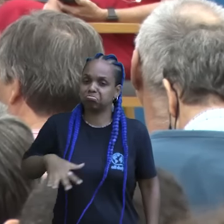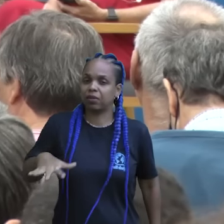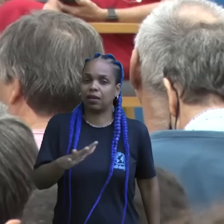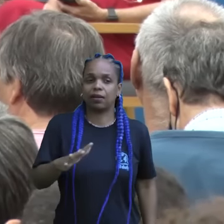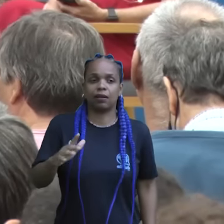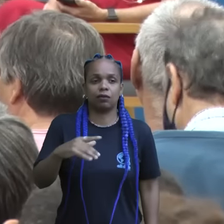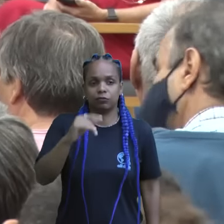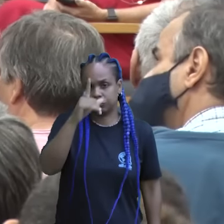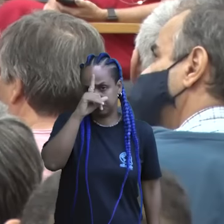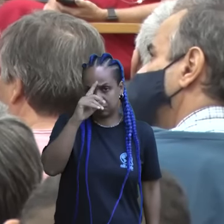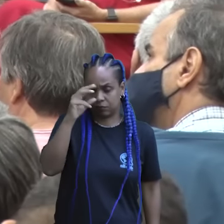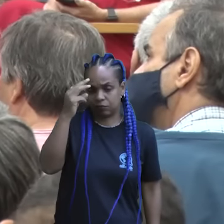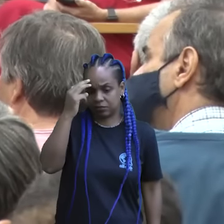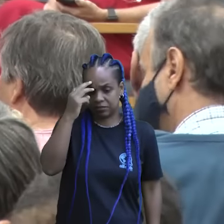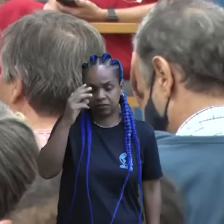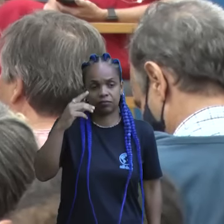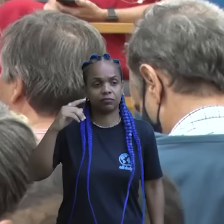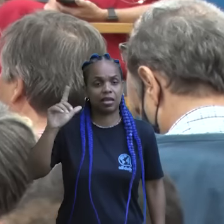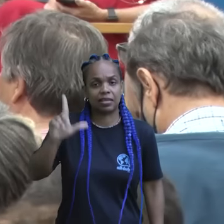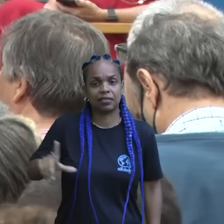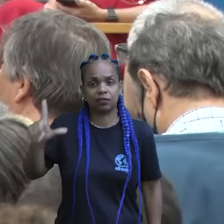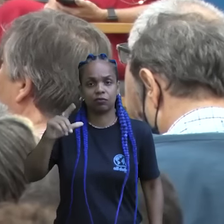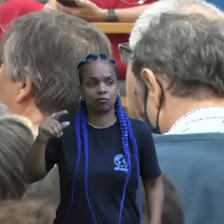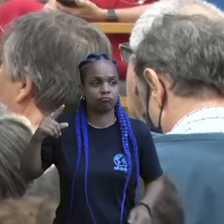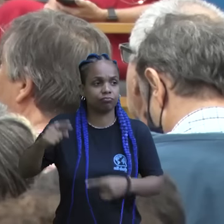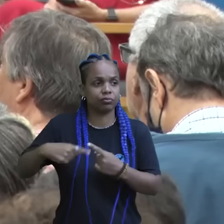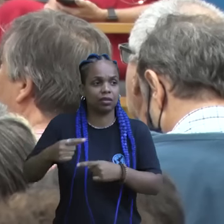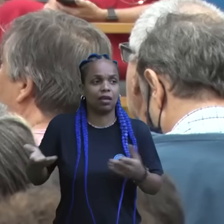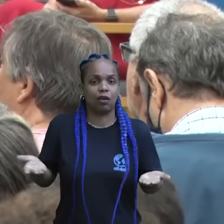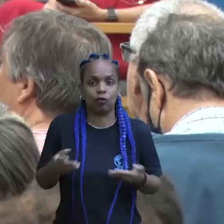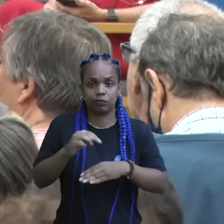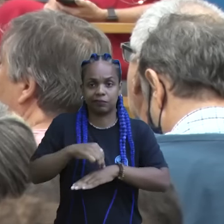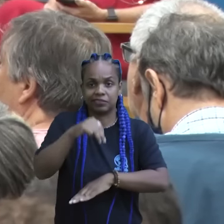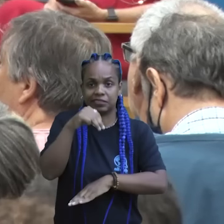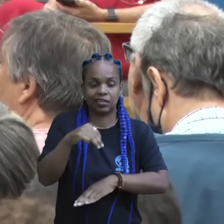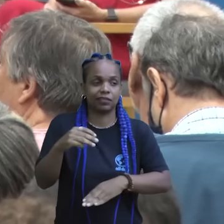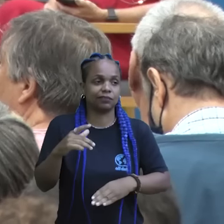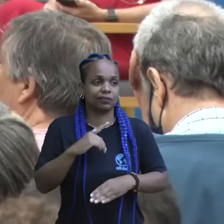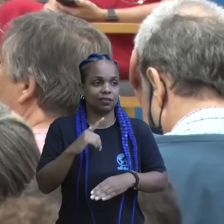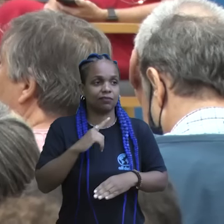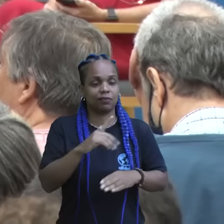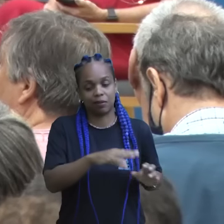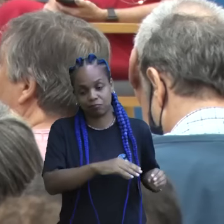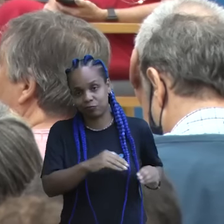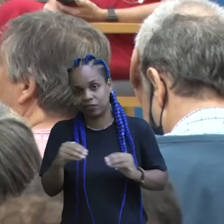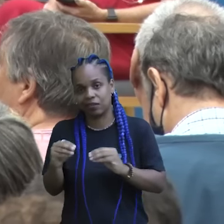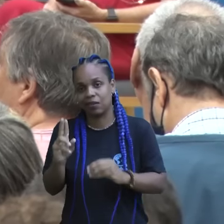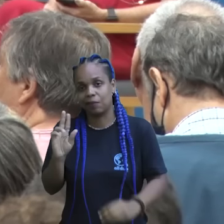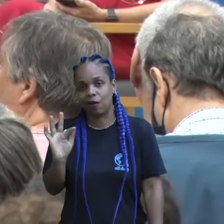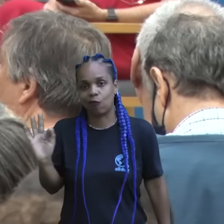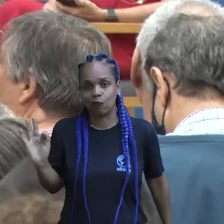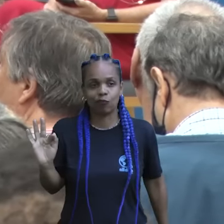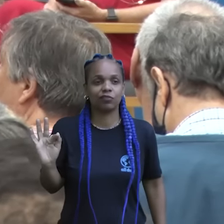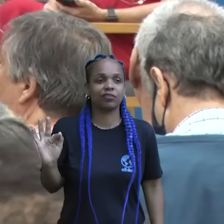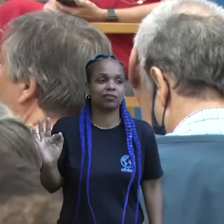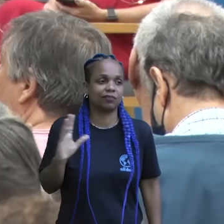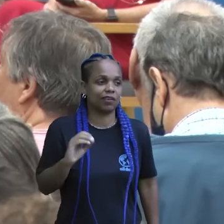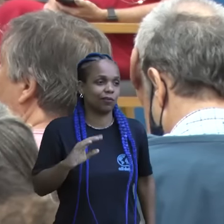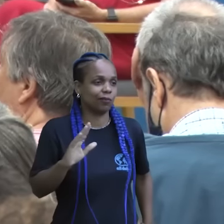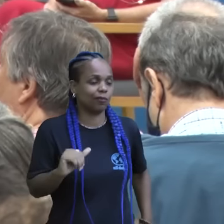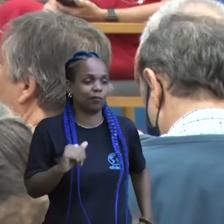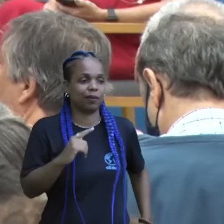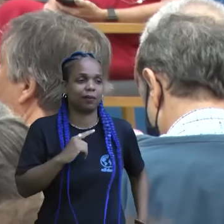UF. Oba! E o meu mestrado, a tese também é sobre Lima Barreto.